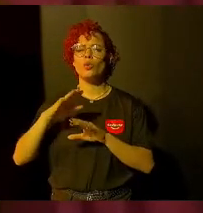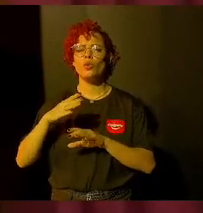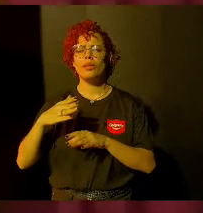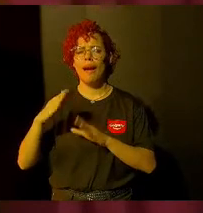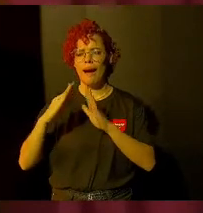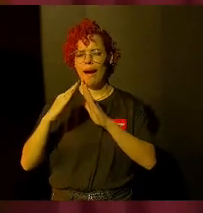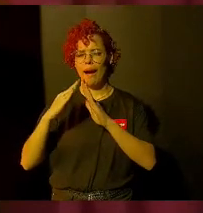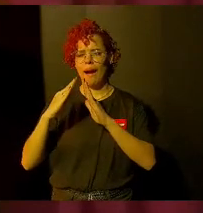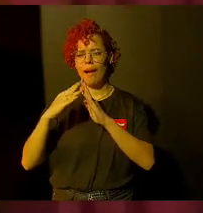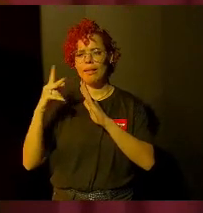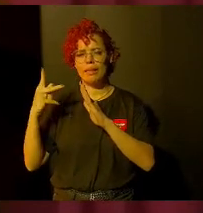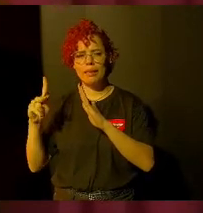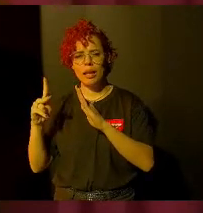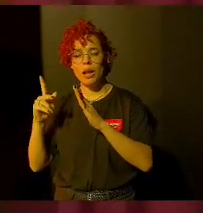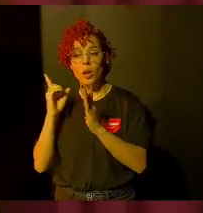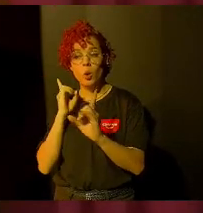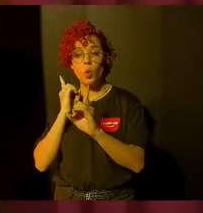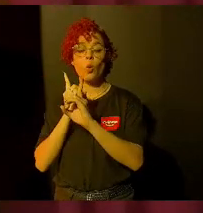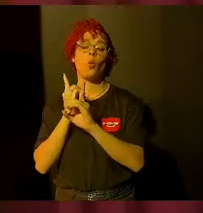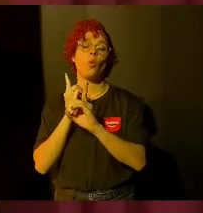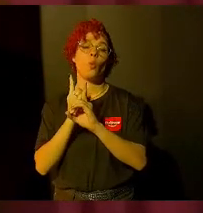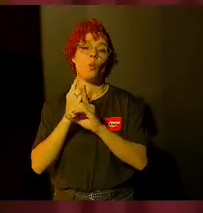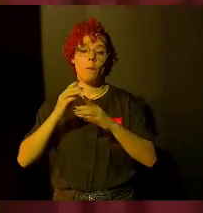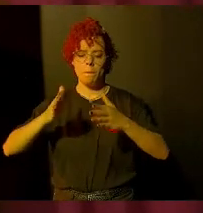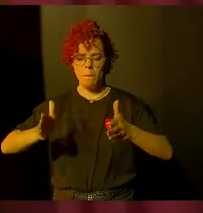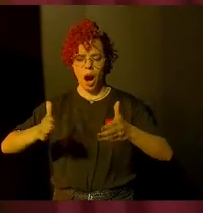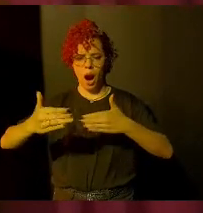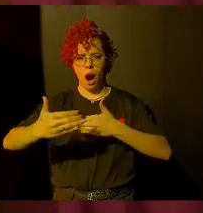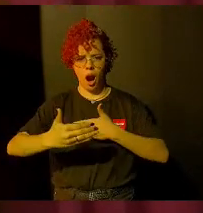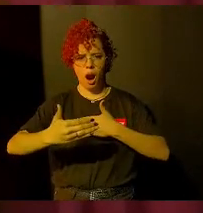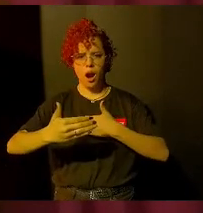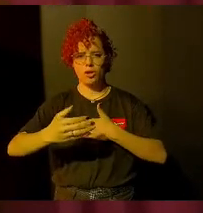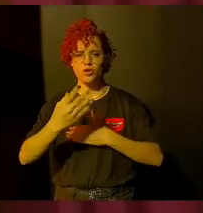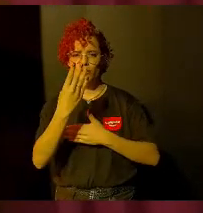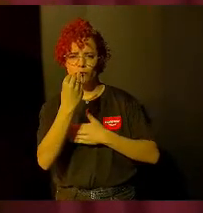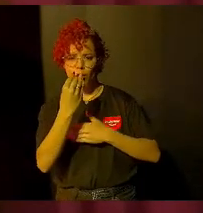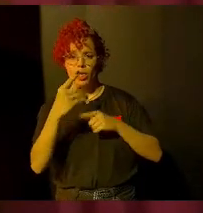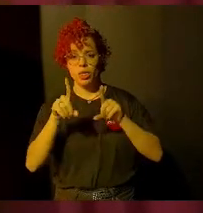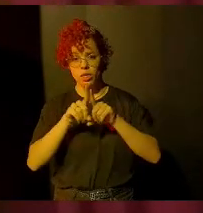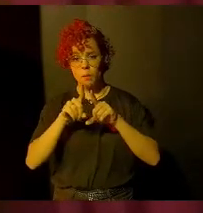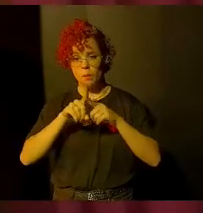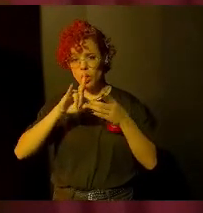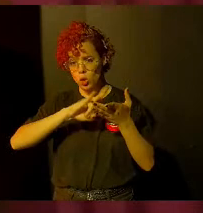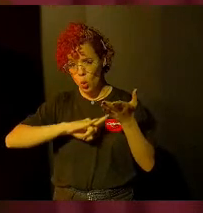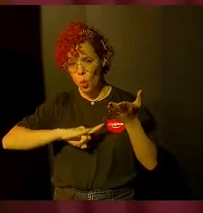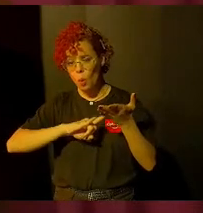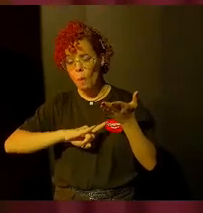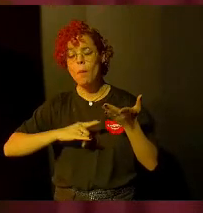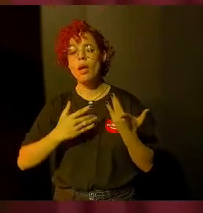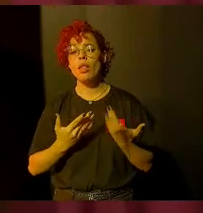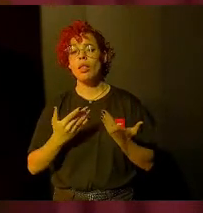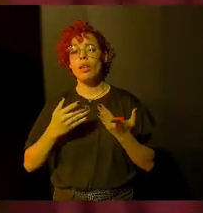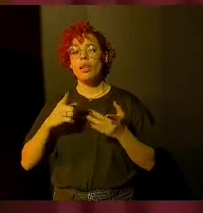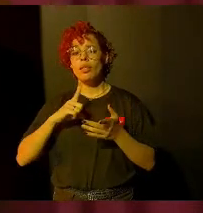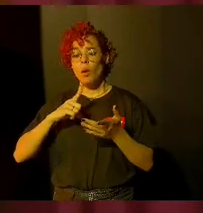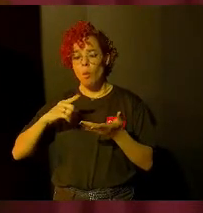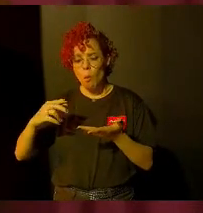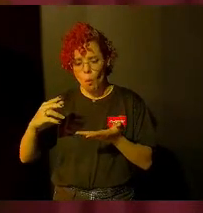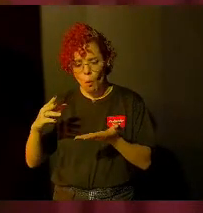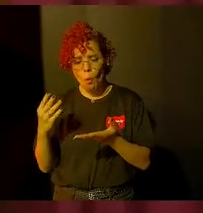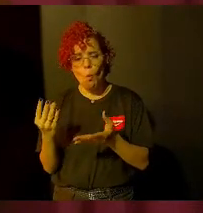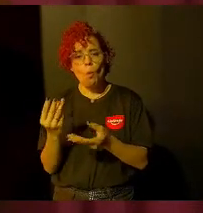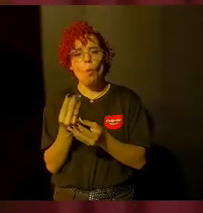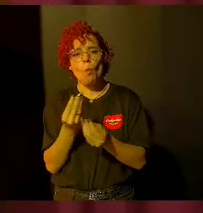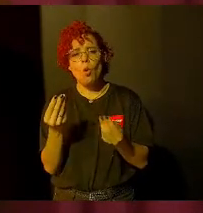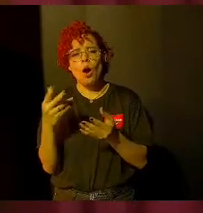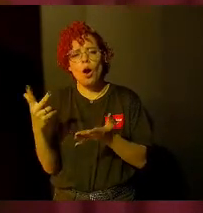de fotos e documentos né e ali tem uma história familiar que rende um livro inclusive no